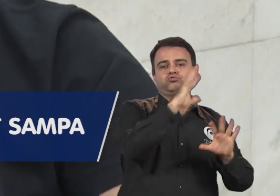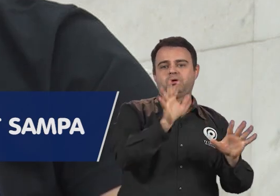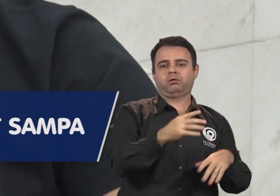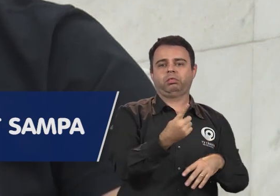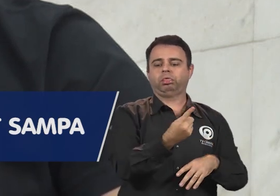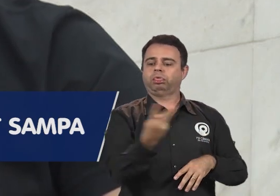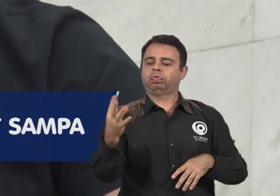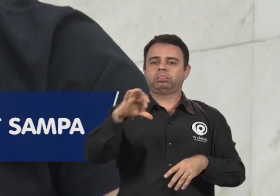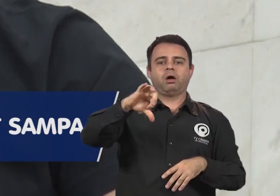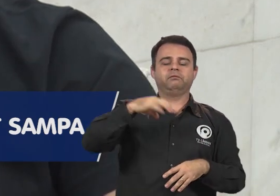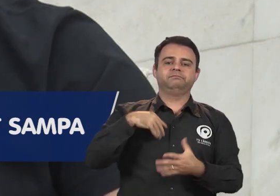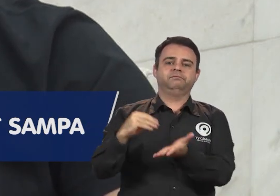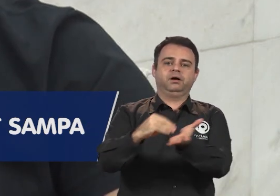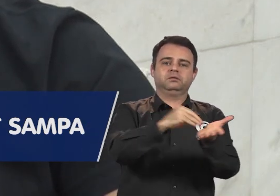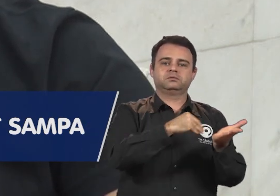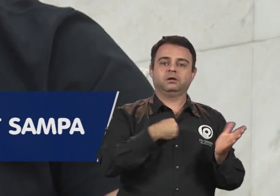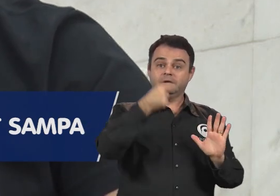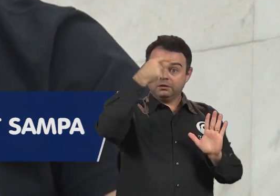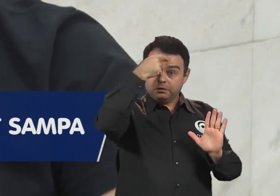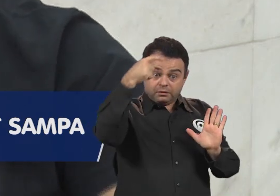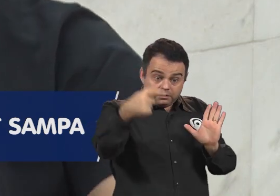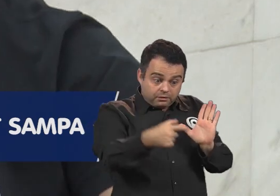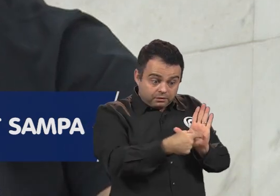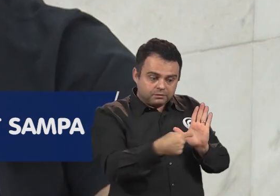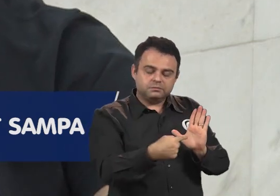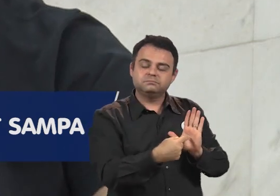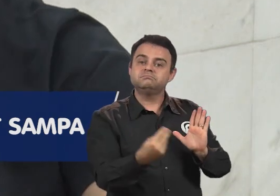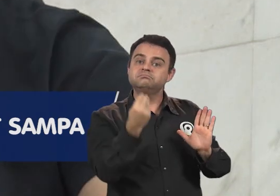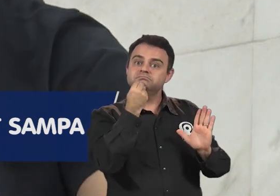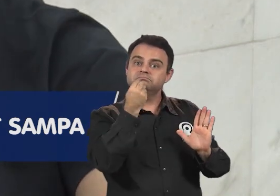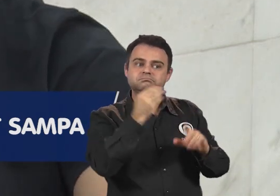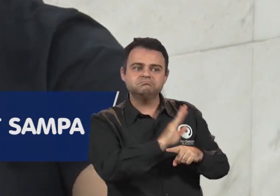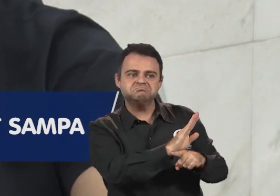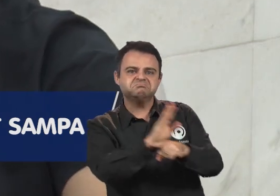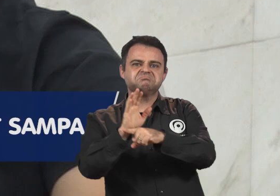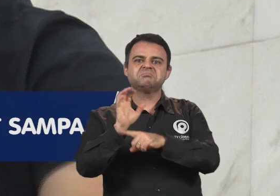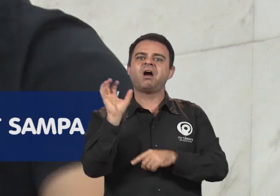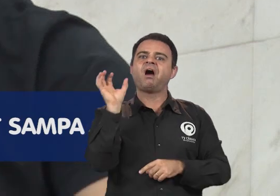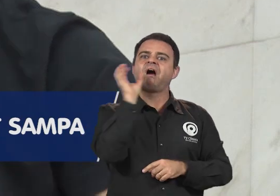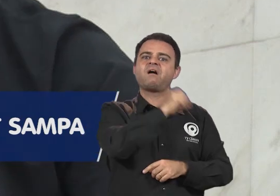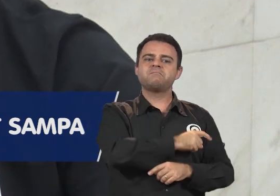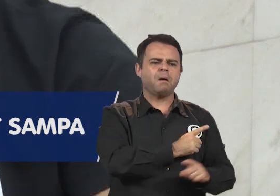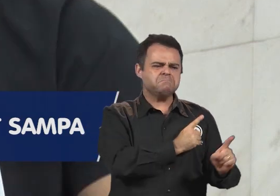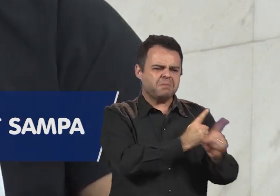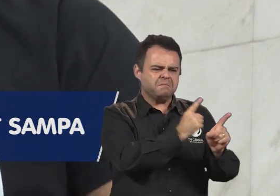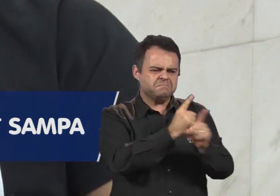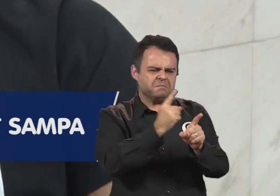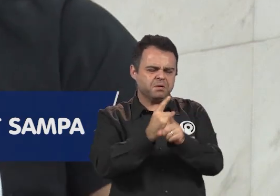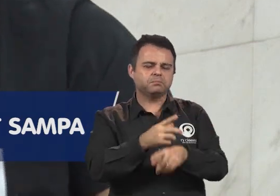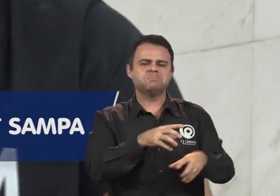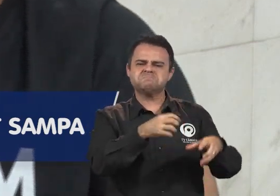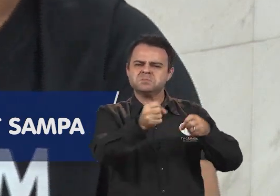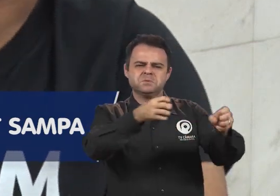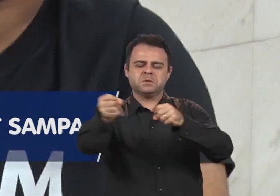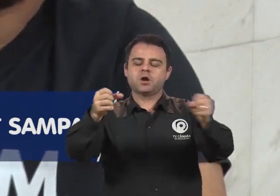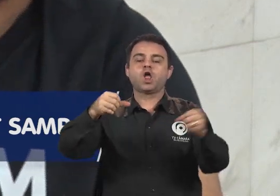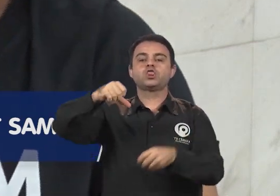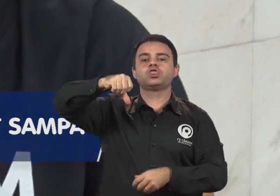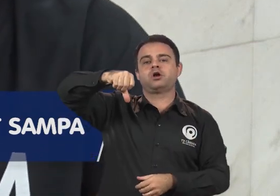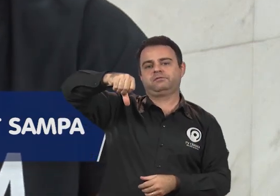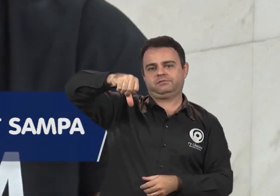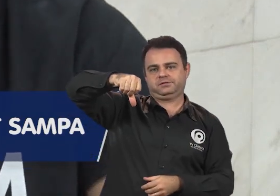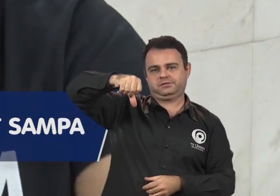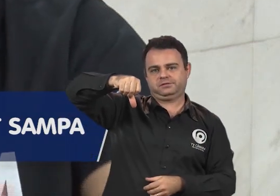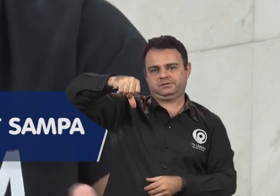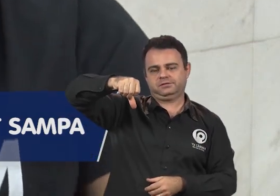as abordagens são mais assertivas. Você aborda 10, dos 10 você acerta 9. Economiza tempo, economiza o combustível, porque o